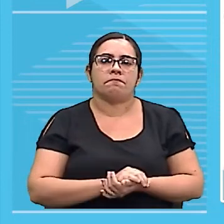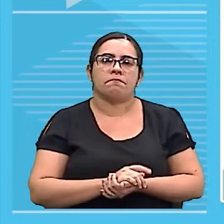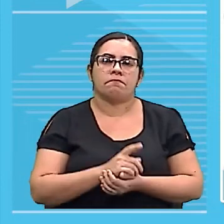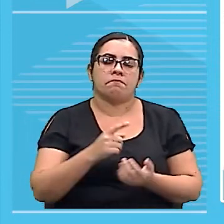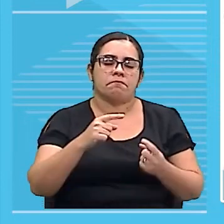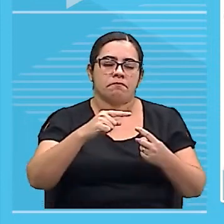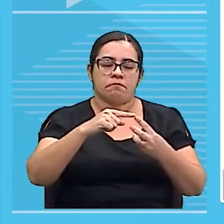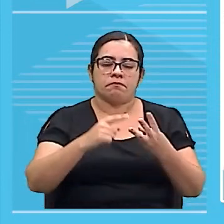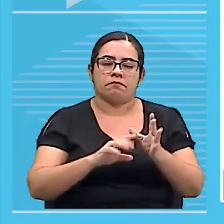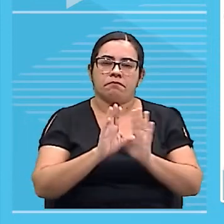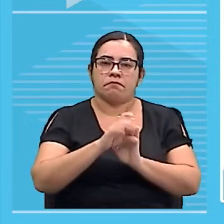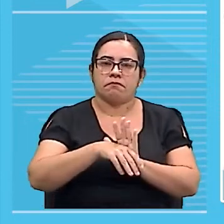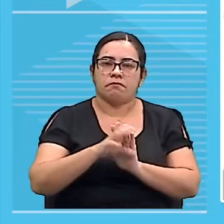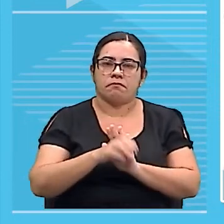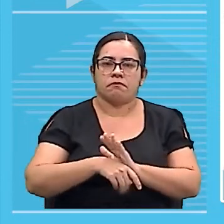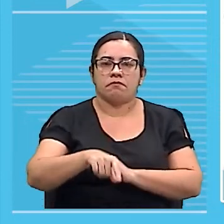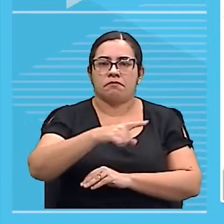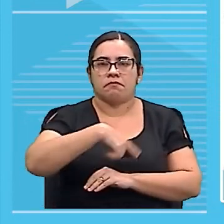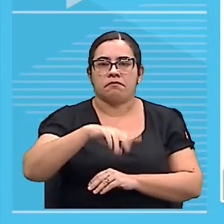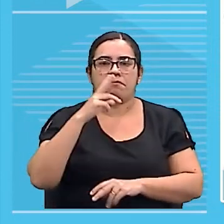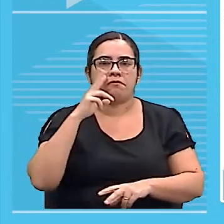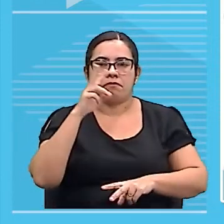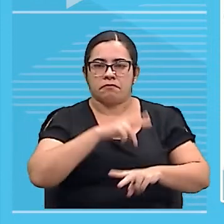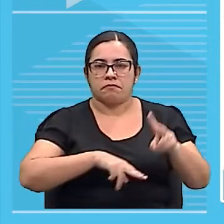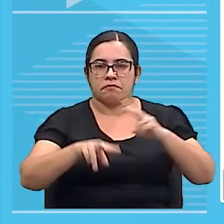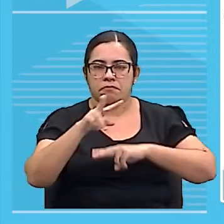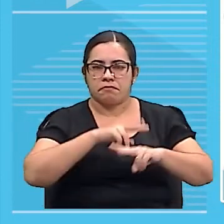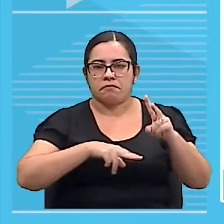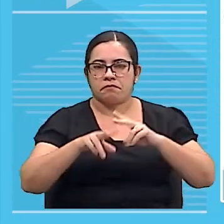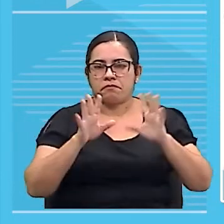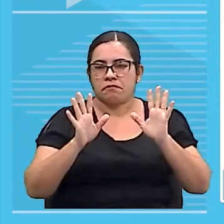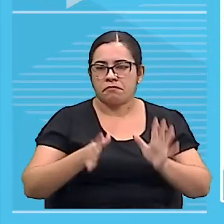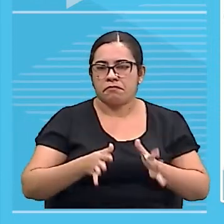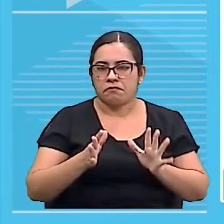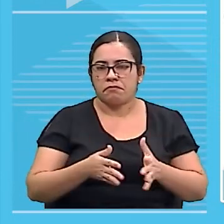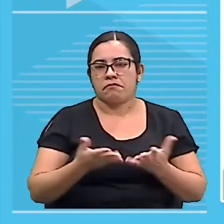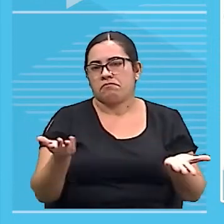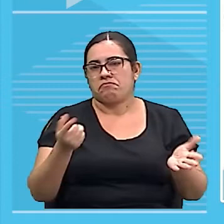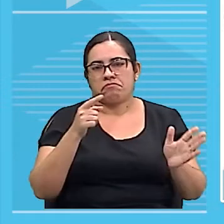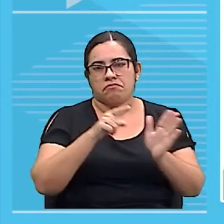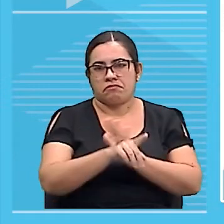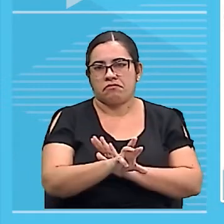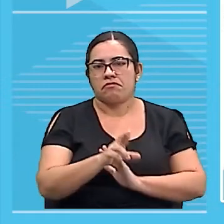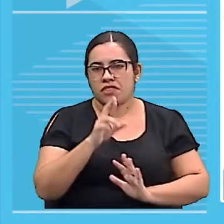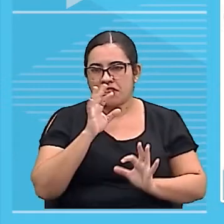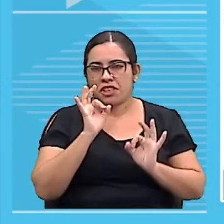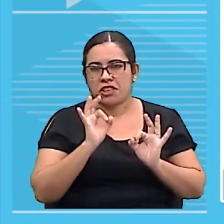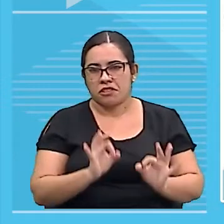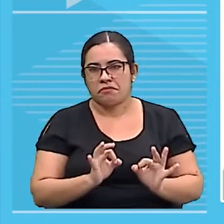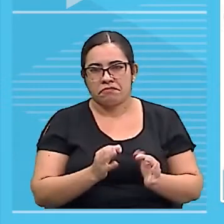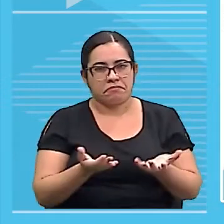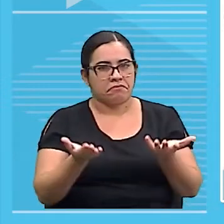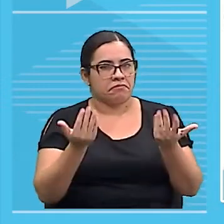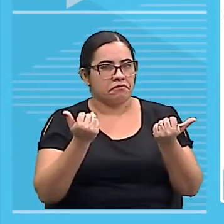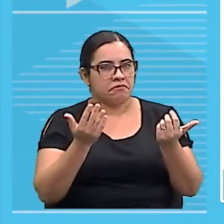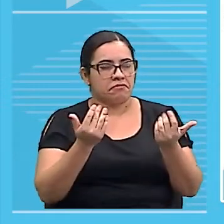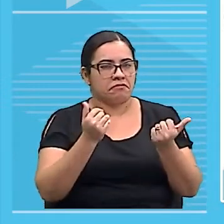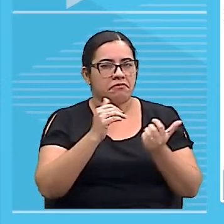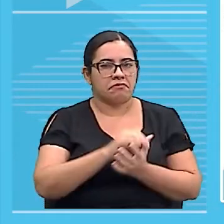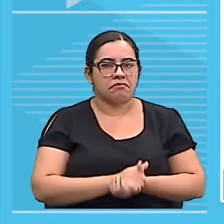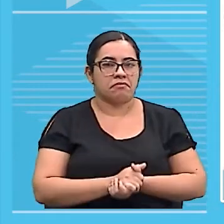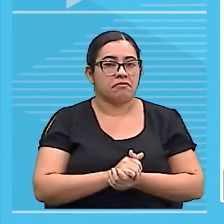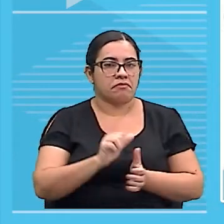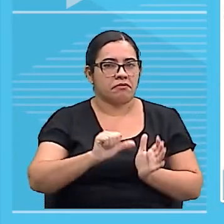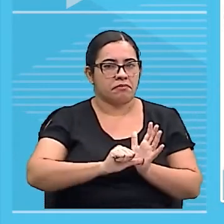conceitos que a gente acabou de revisar dentro das questões o Olá